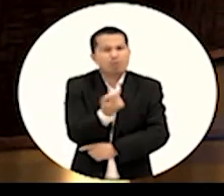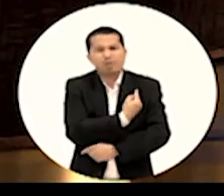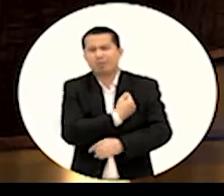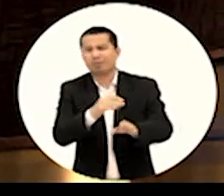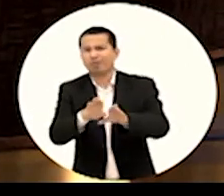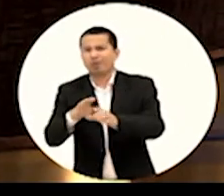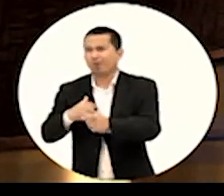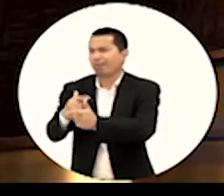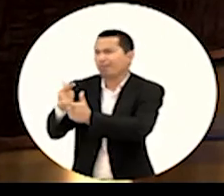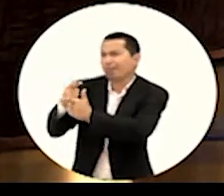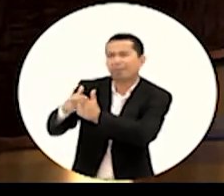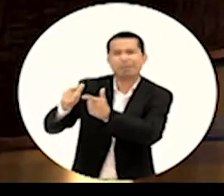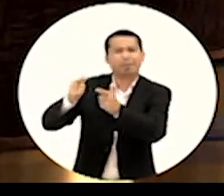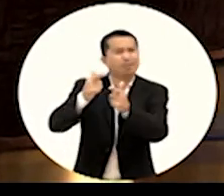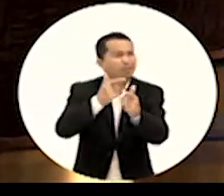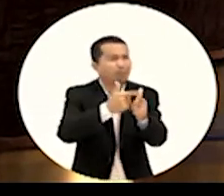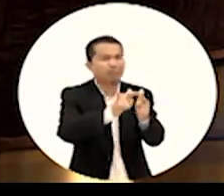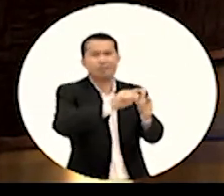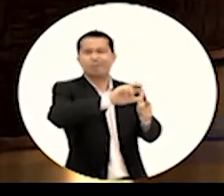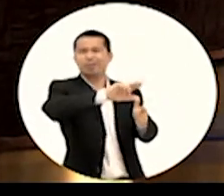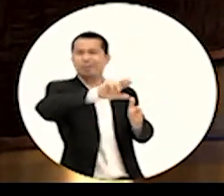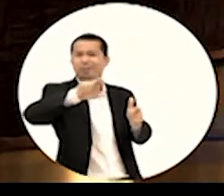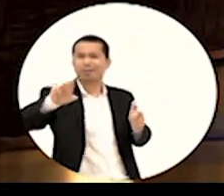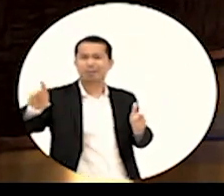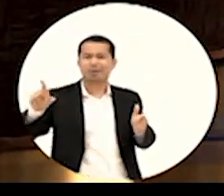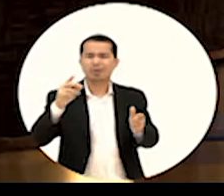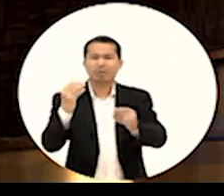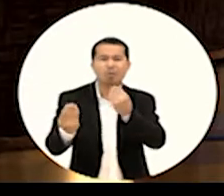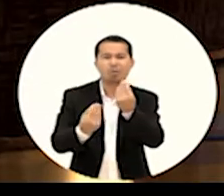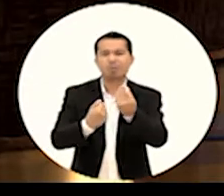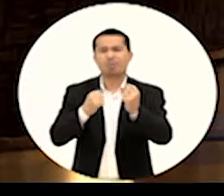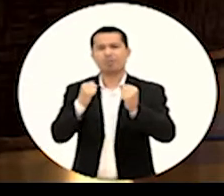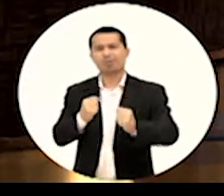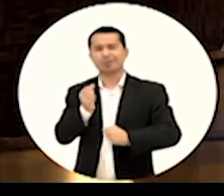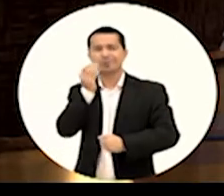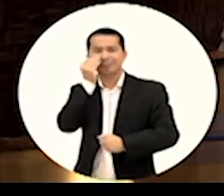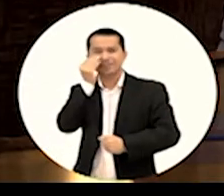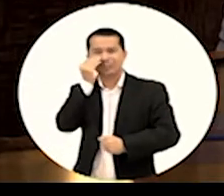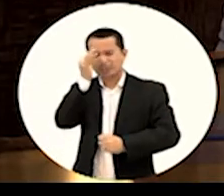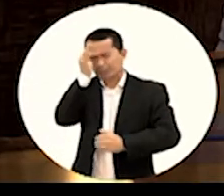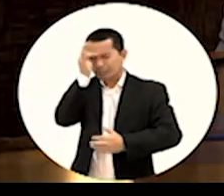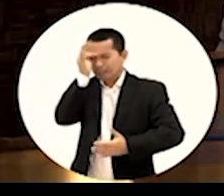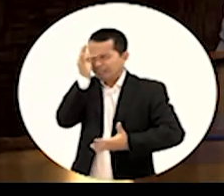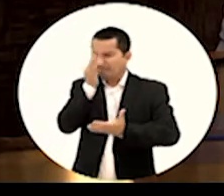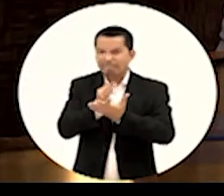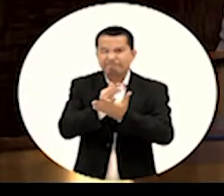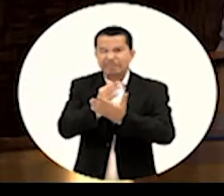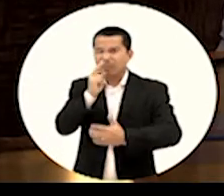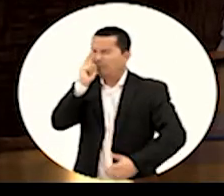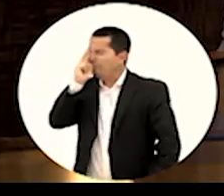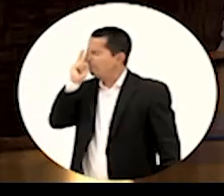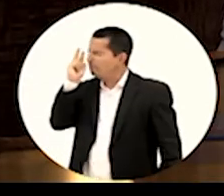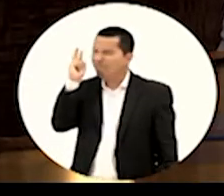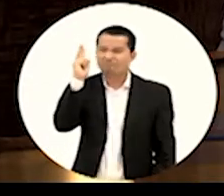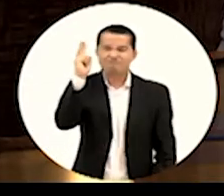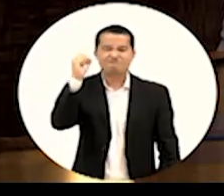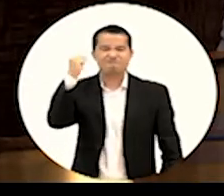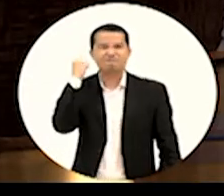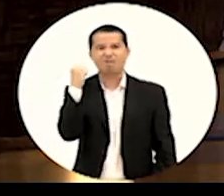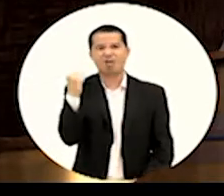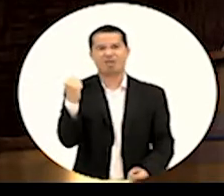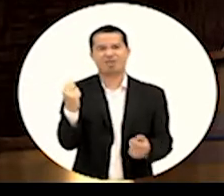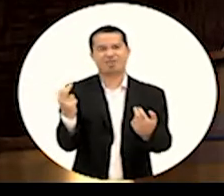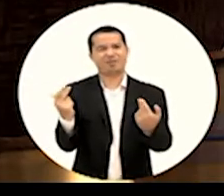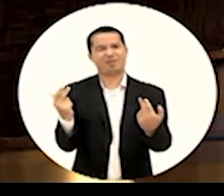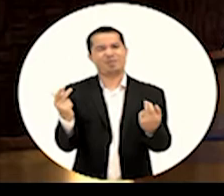enfrentamos? Como é que eu posso vivenciar um tipo de fé tão